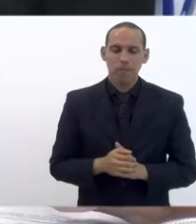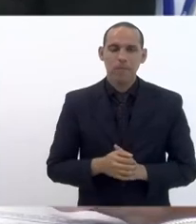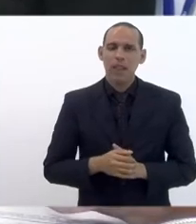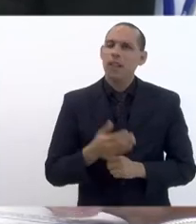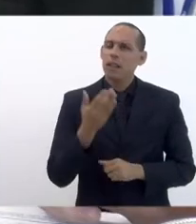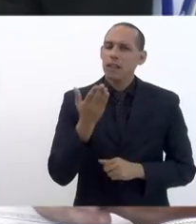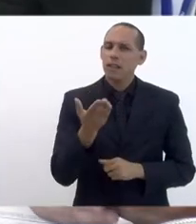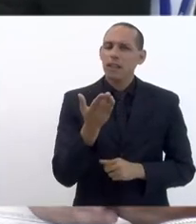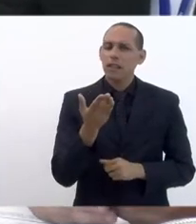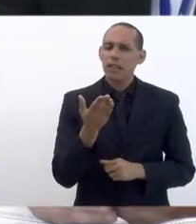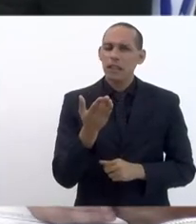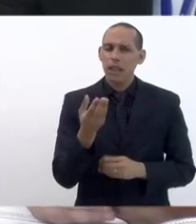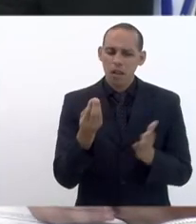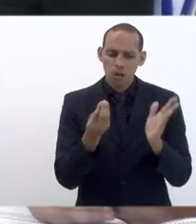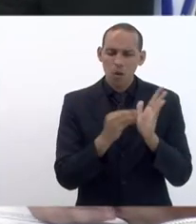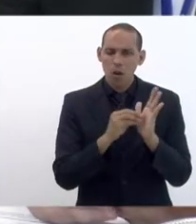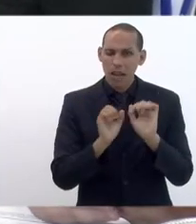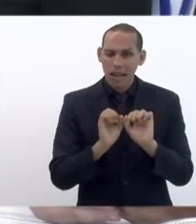Excelência deixa claro